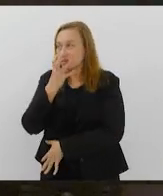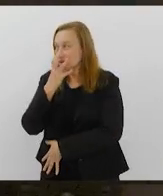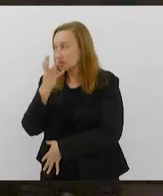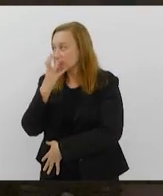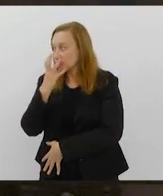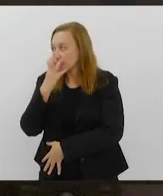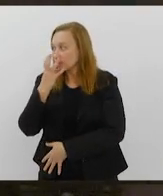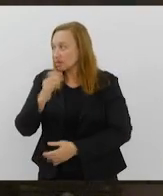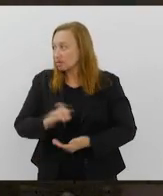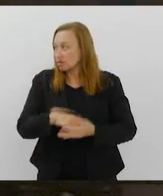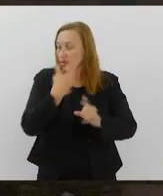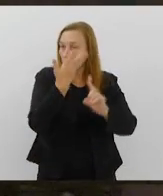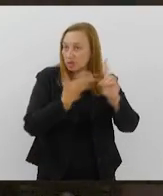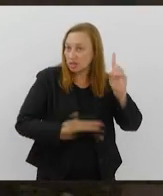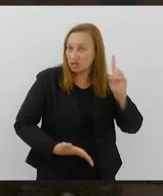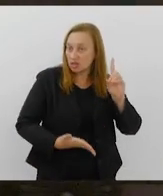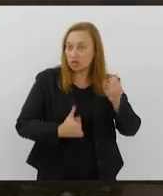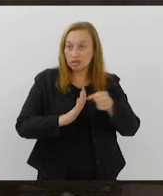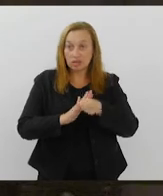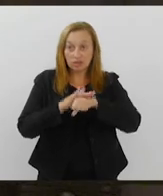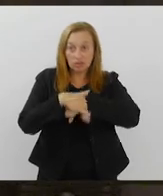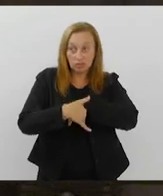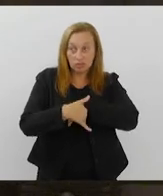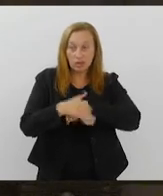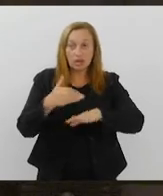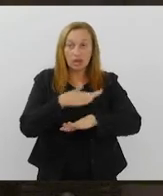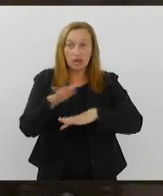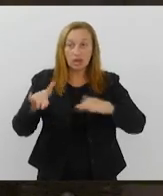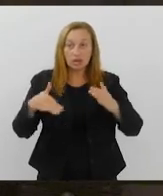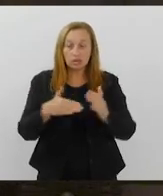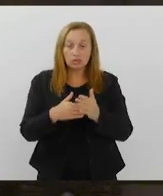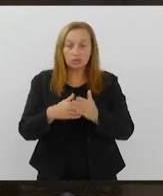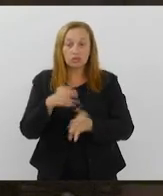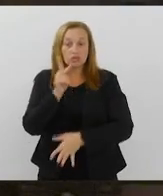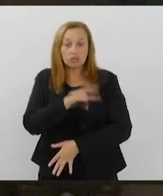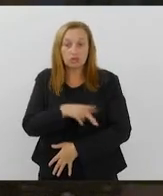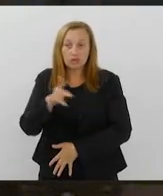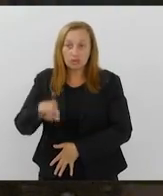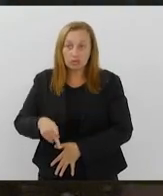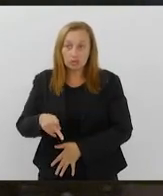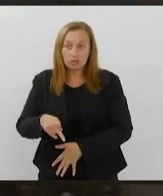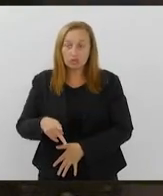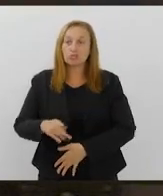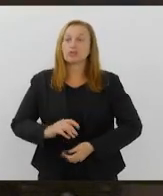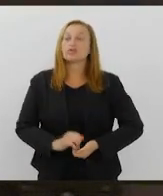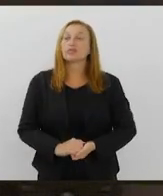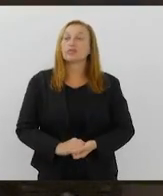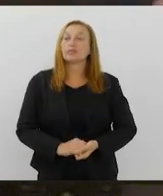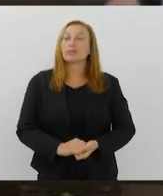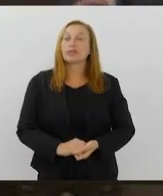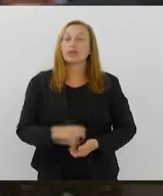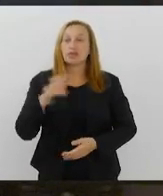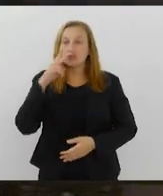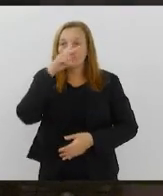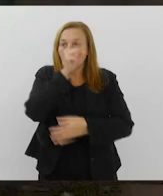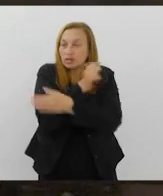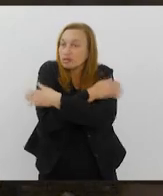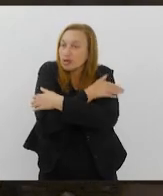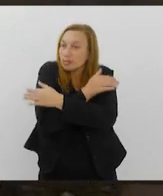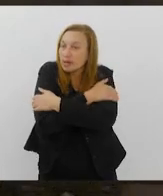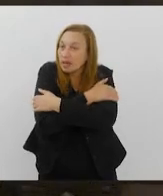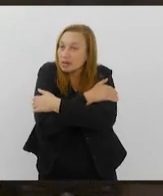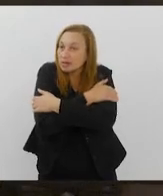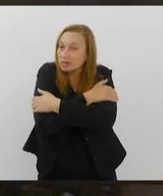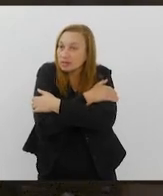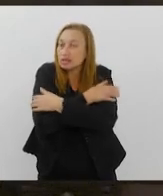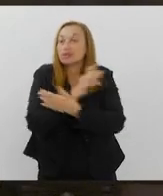aos homenageados dessa noite, a todos os mestres, o meu cordial e forte abraço, o meu